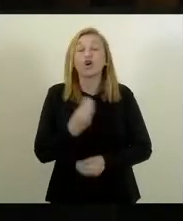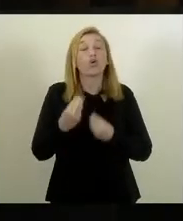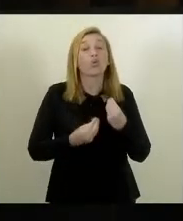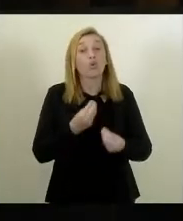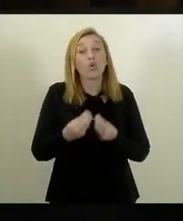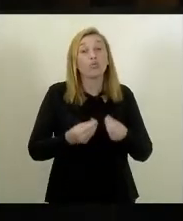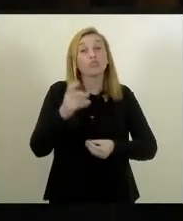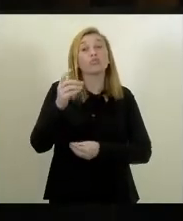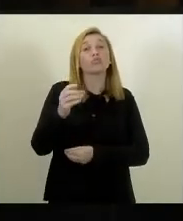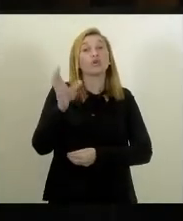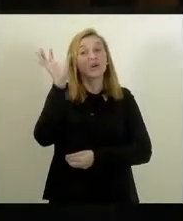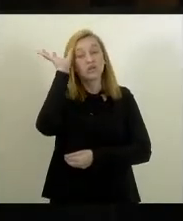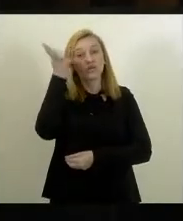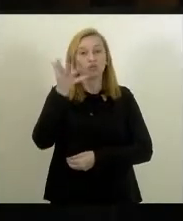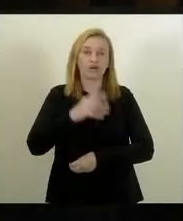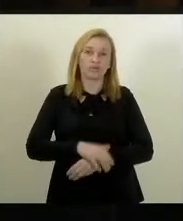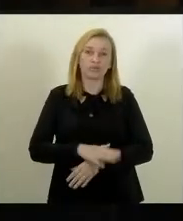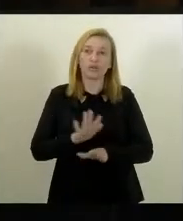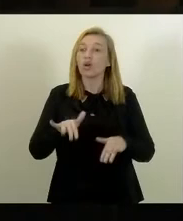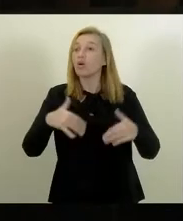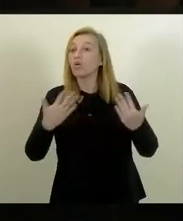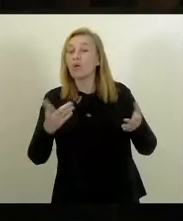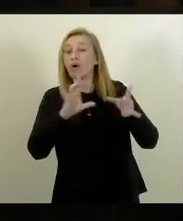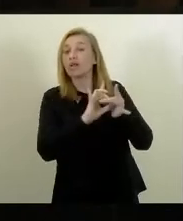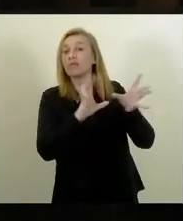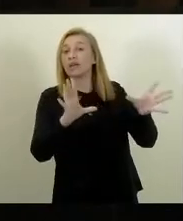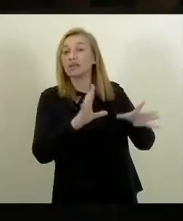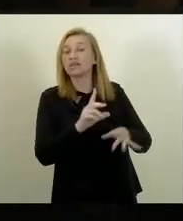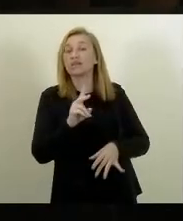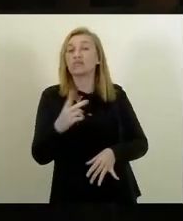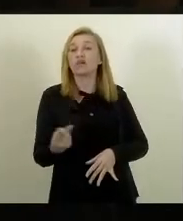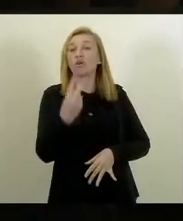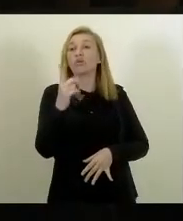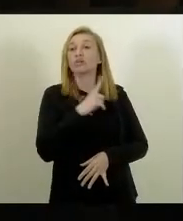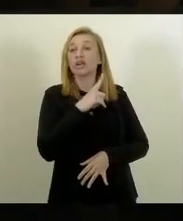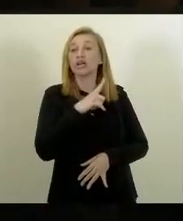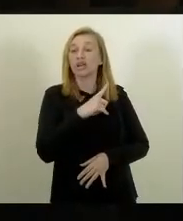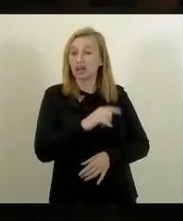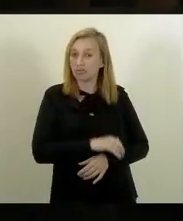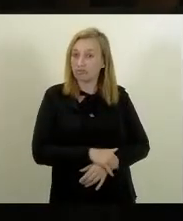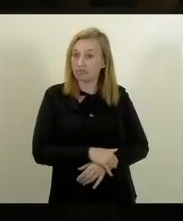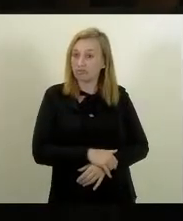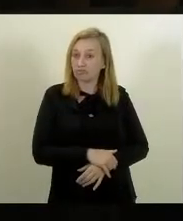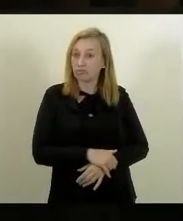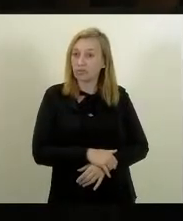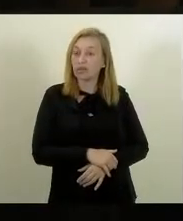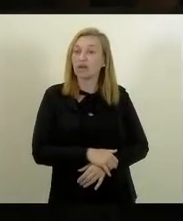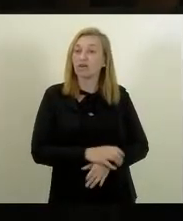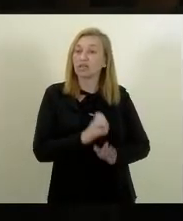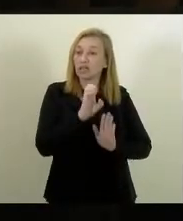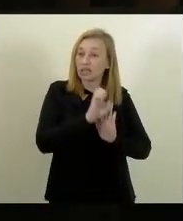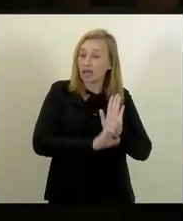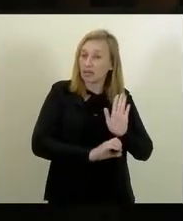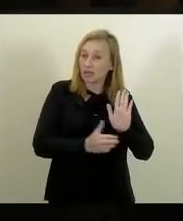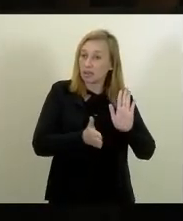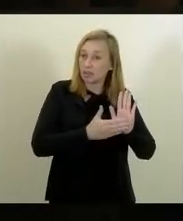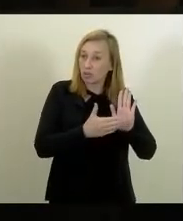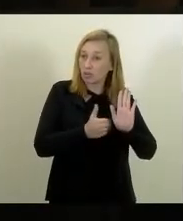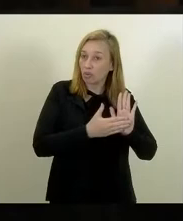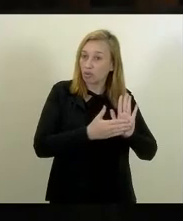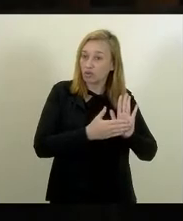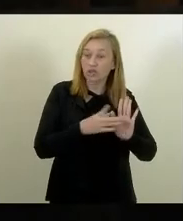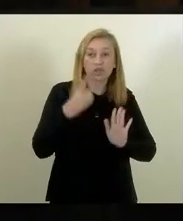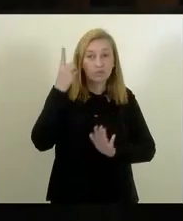decisão? Qual é a deliberação que vai valer? A atribuída na emenda proposta, deputado Eurico,